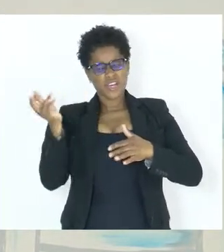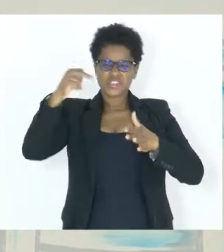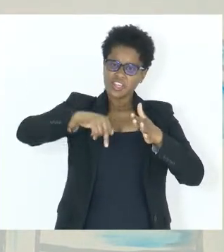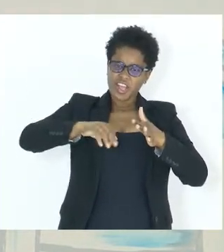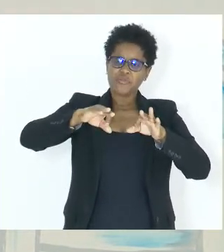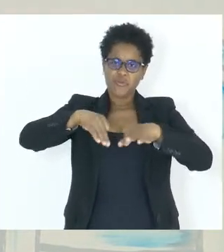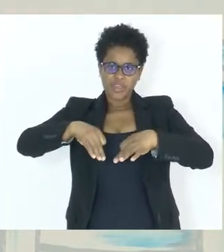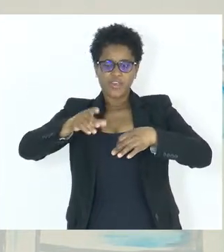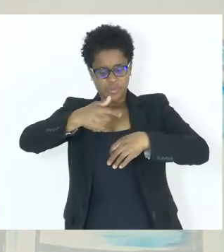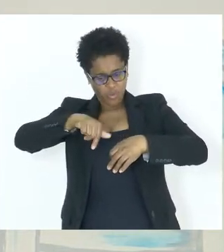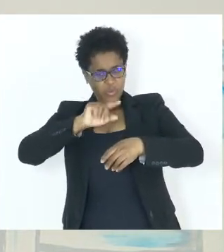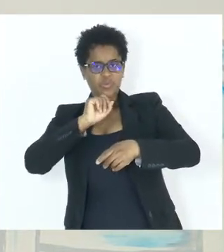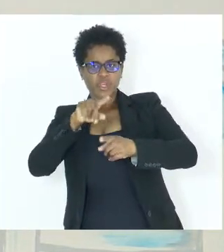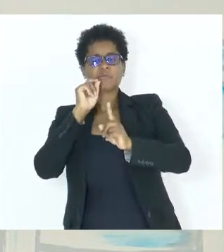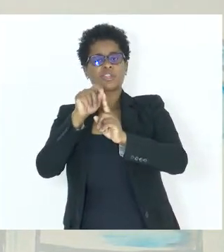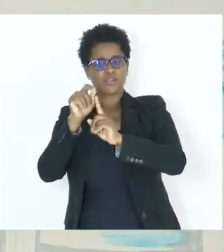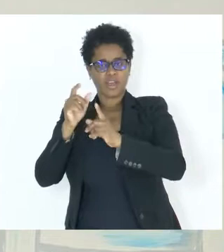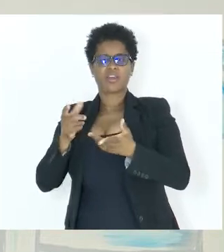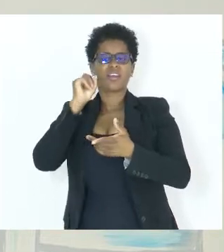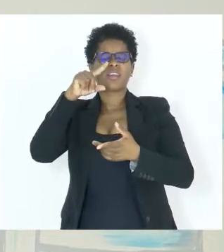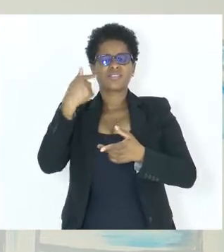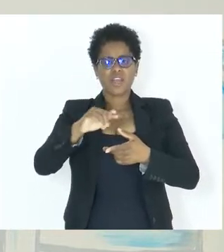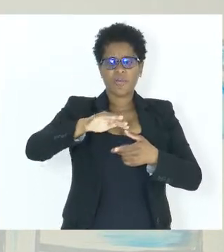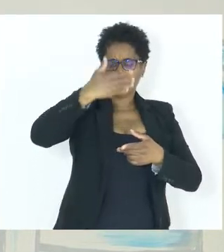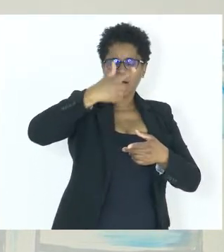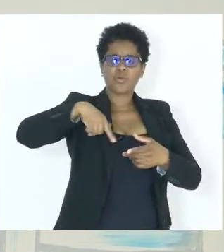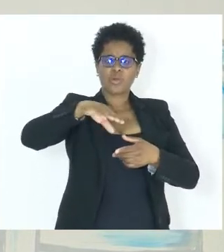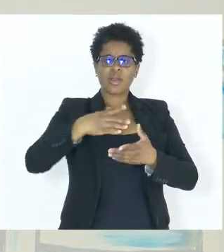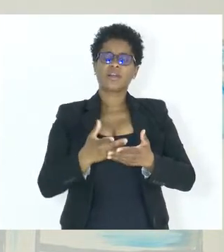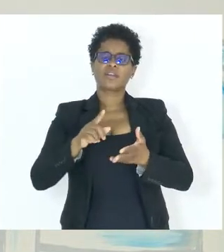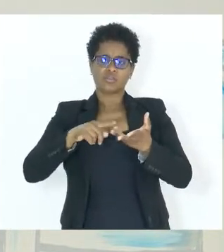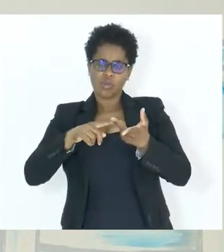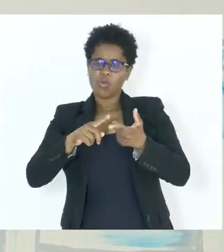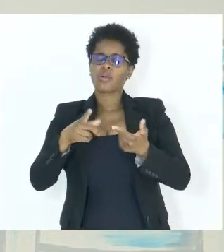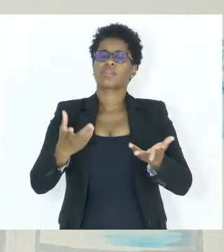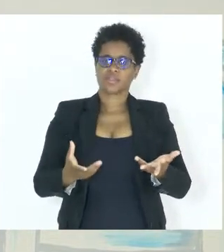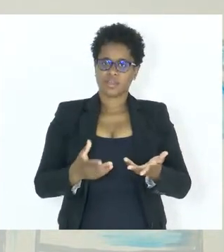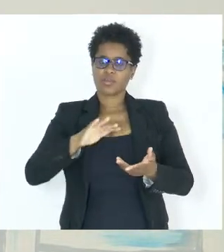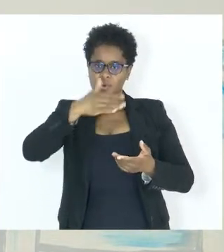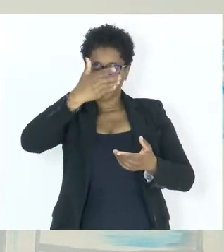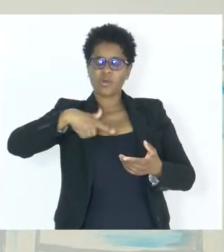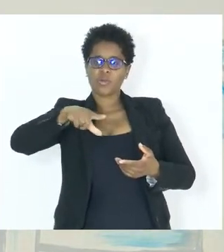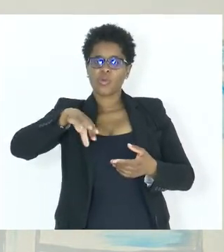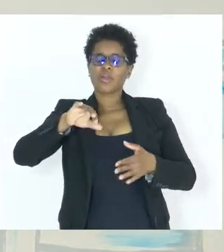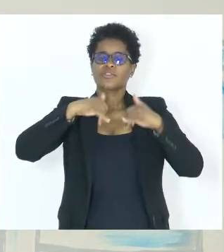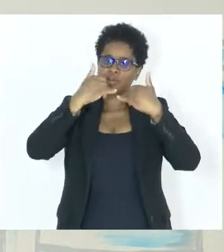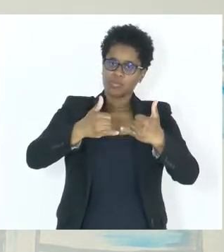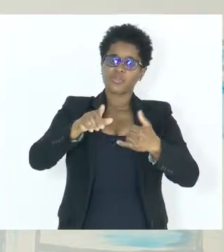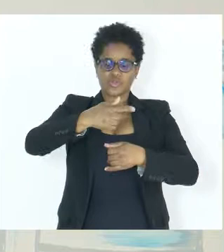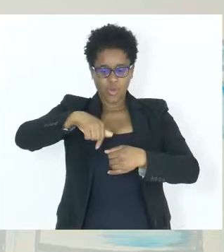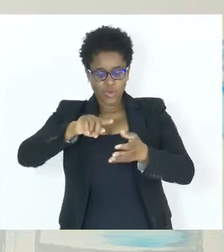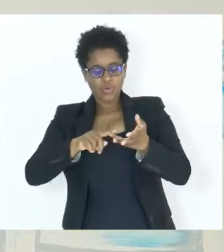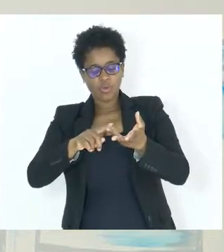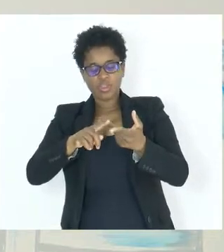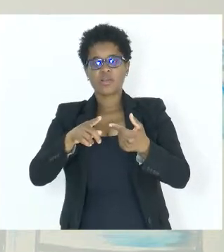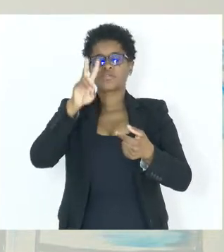meta. Nós podemos identificar quem está no primeiro lugar e vamos contar então. Do primeiro lugar, depois nós contamos